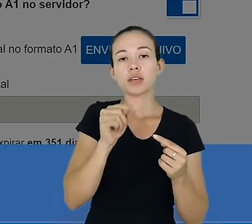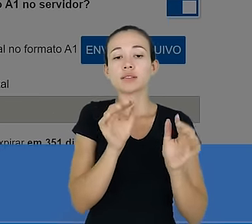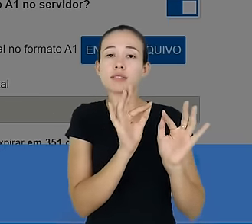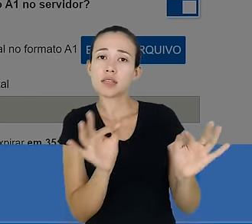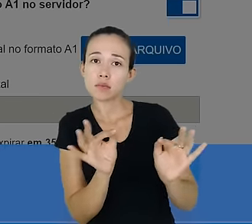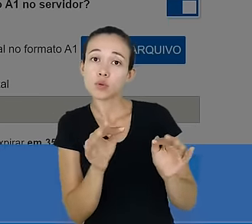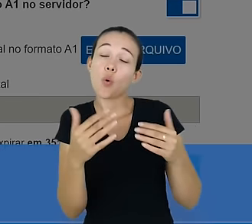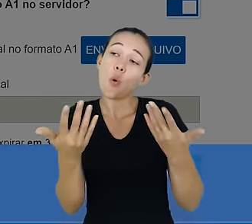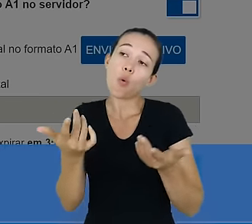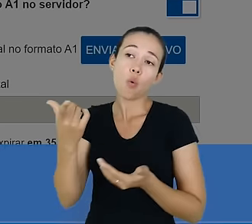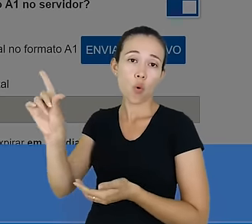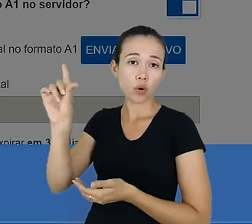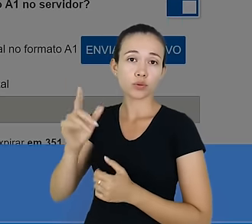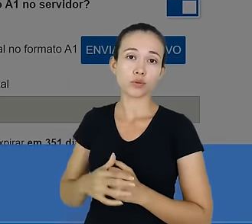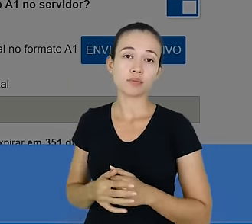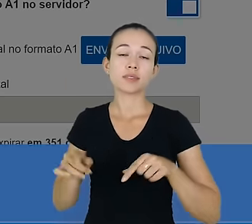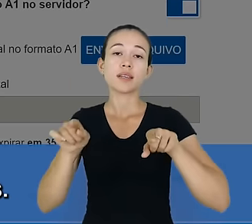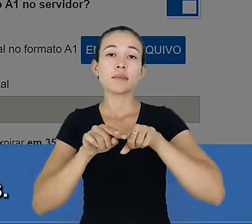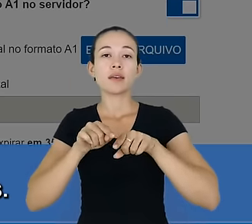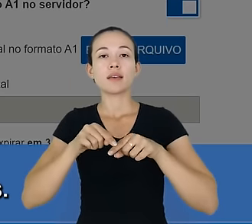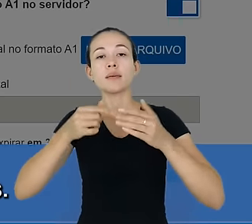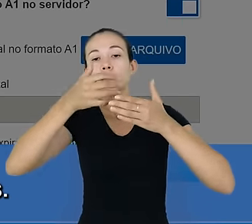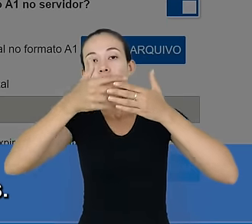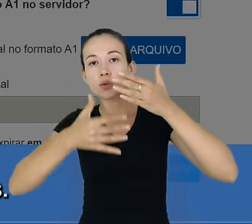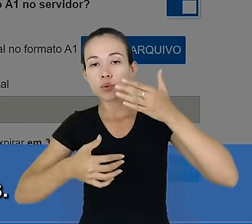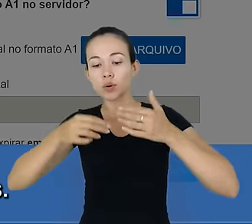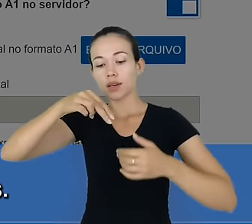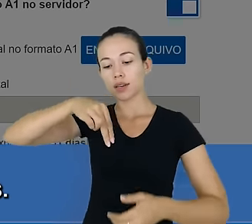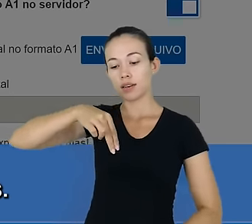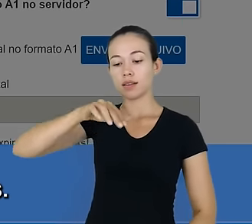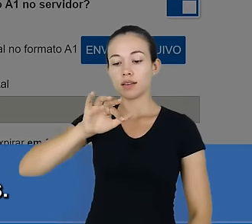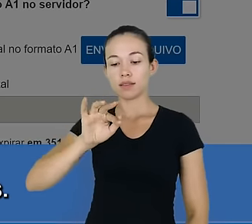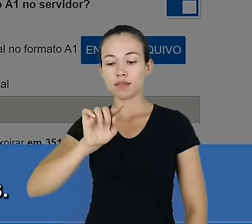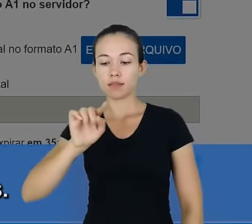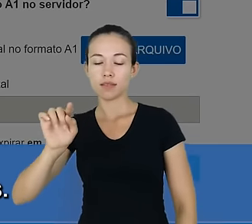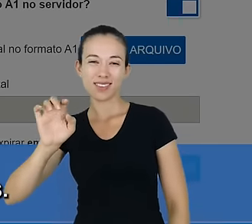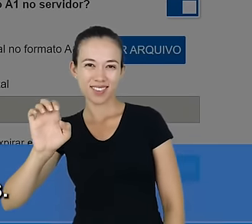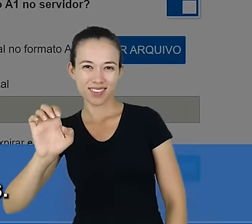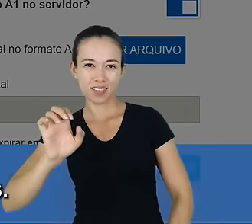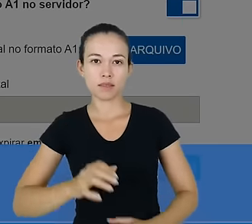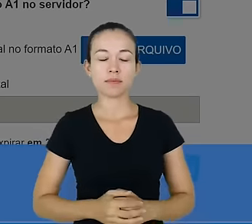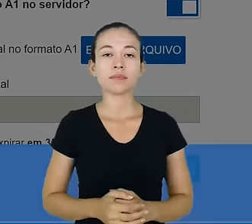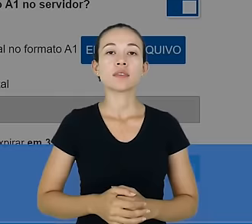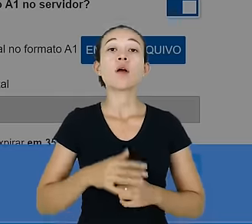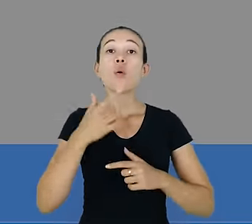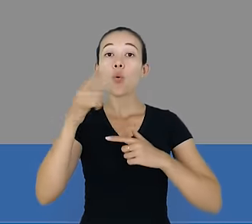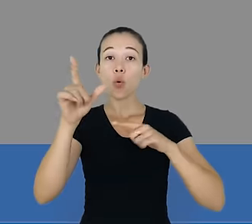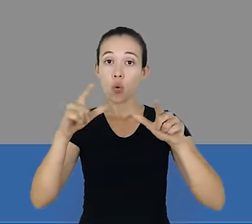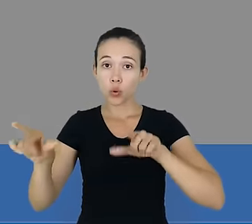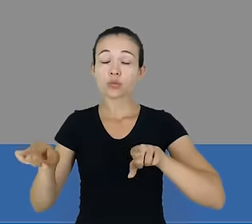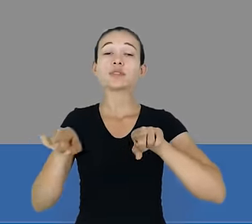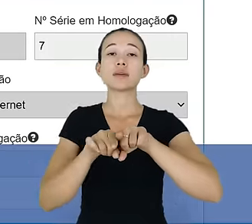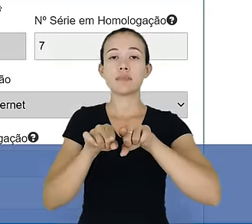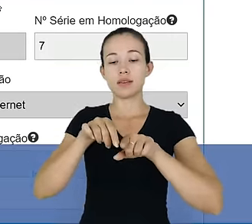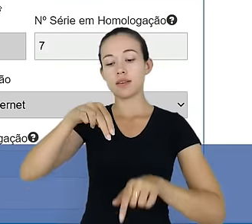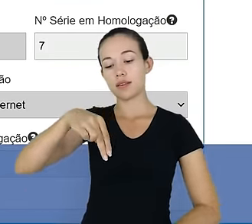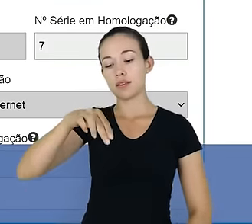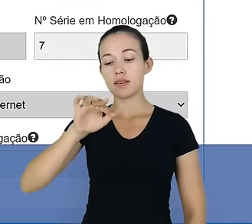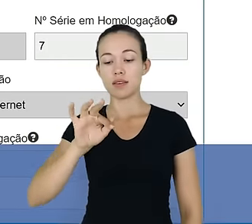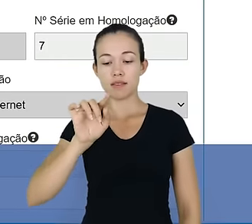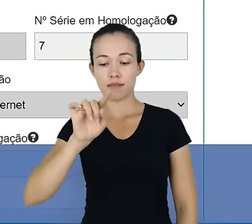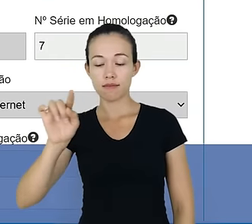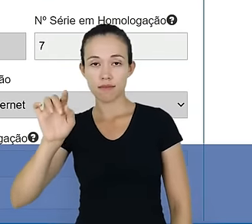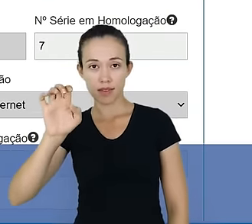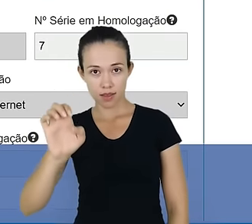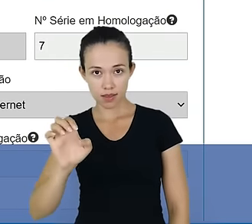E aí eu venho na menu nfe a mesma coisa para todas as as demais eu venho em nfe